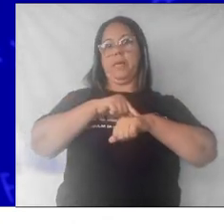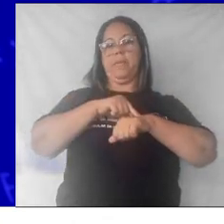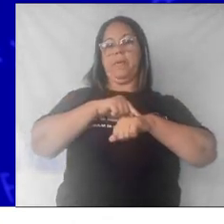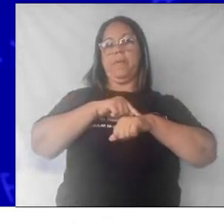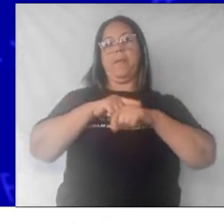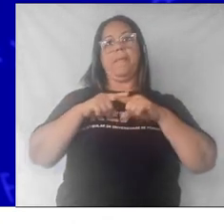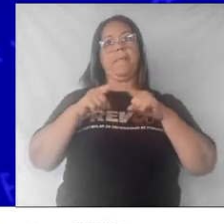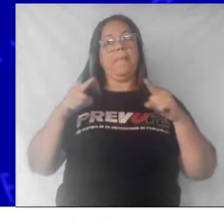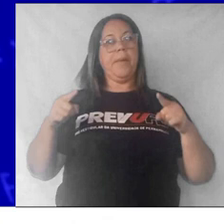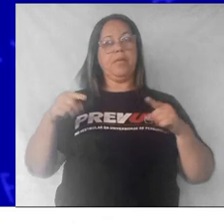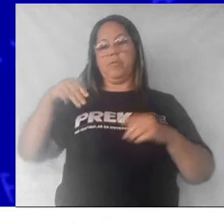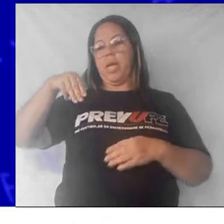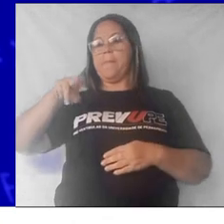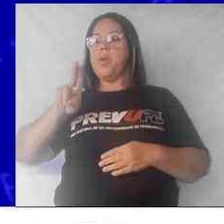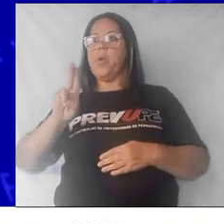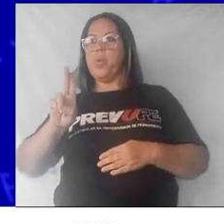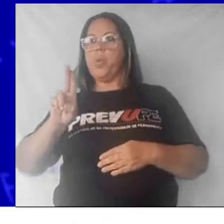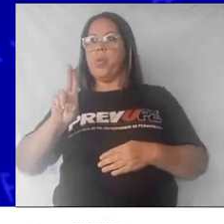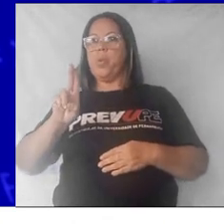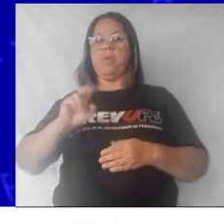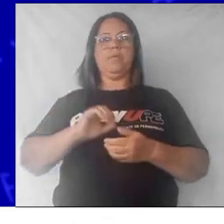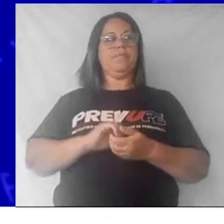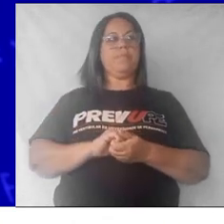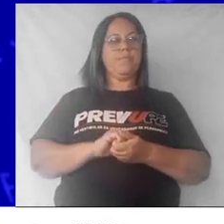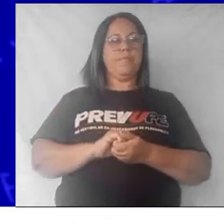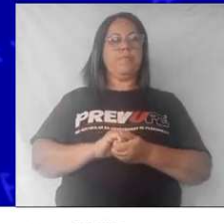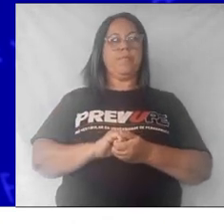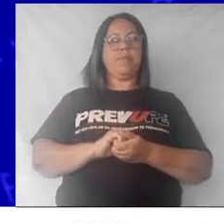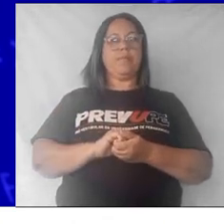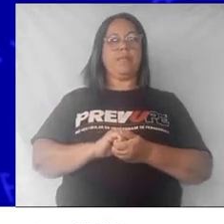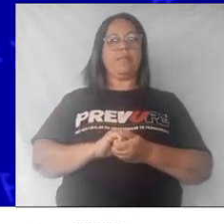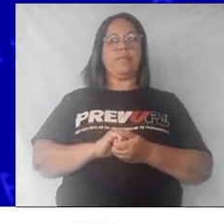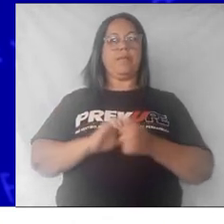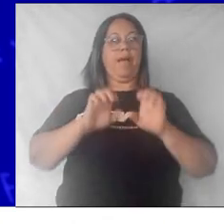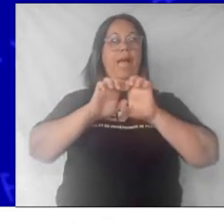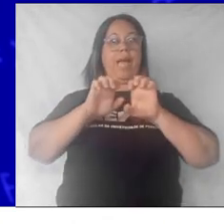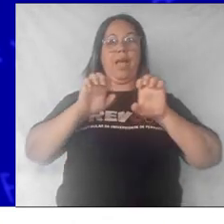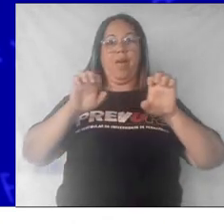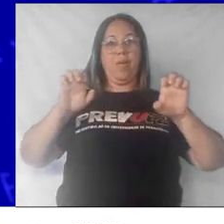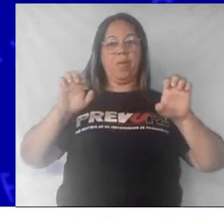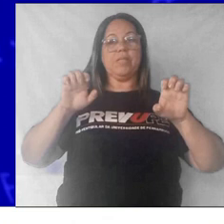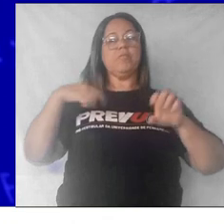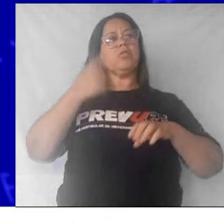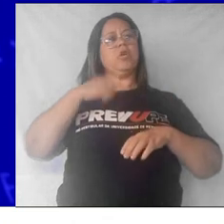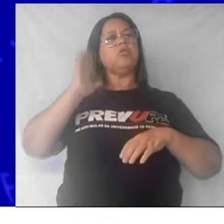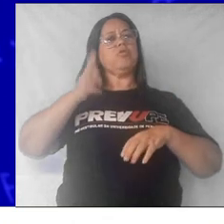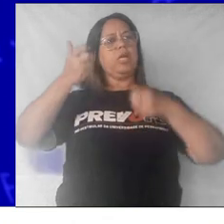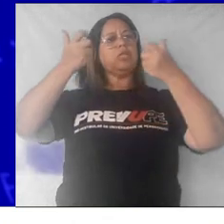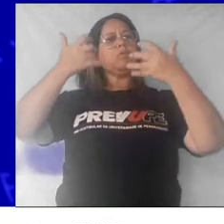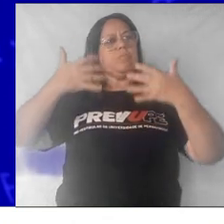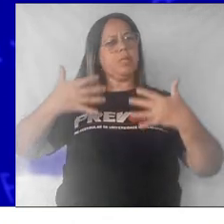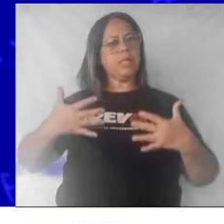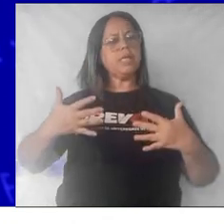que no movimento uniforme, a equação correspondente, como nós já